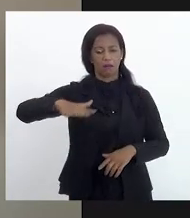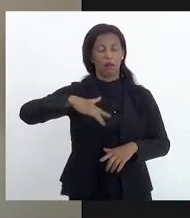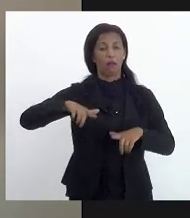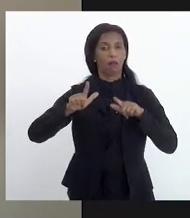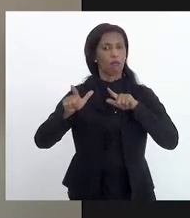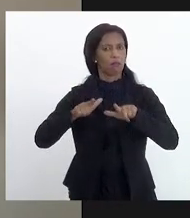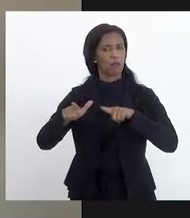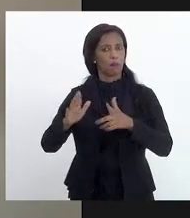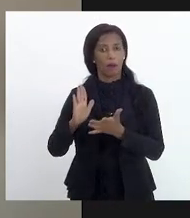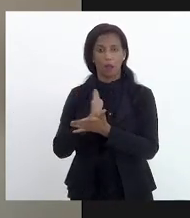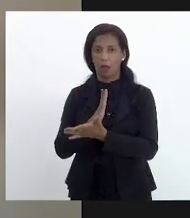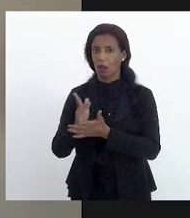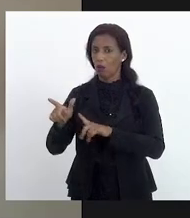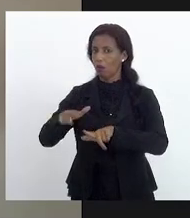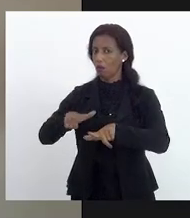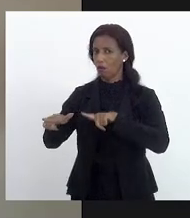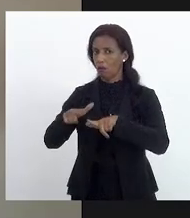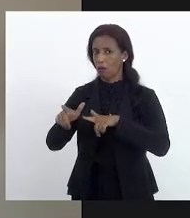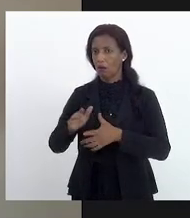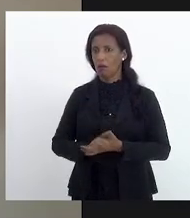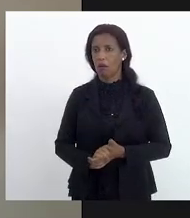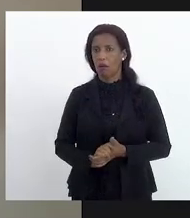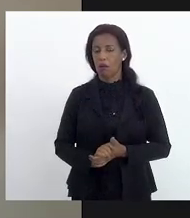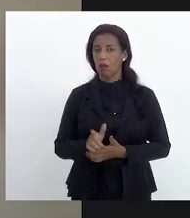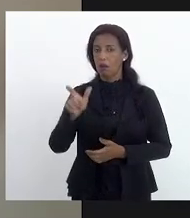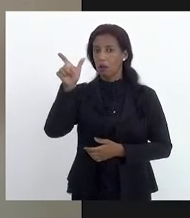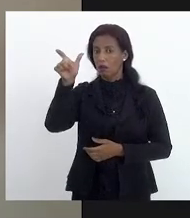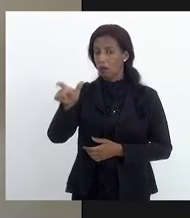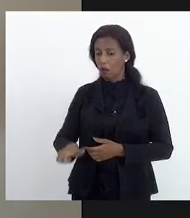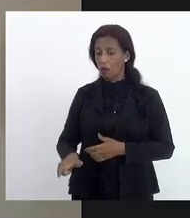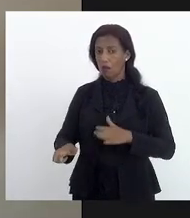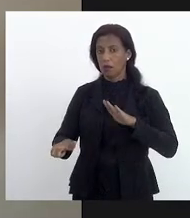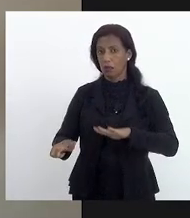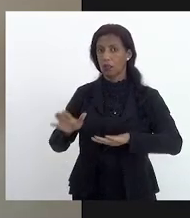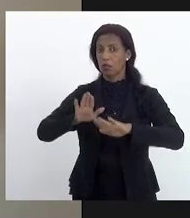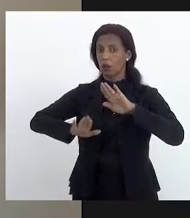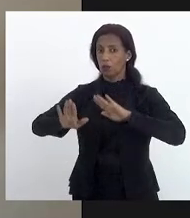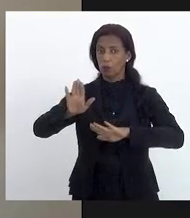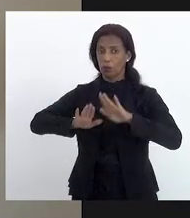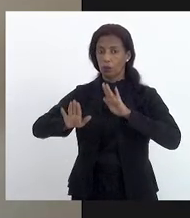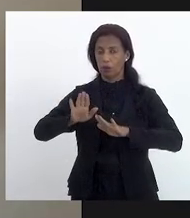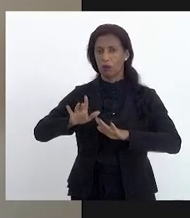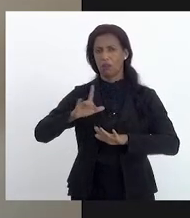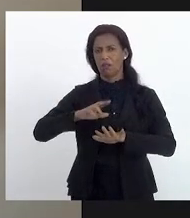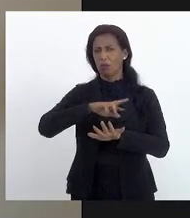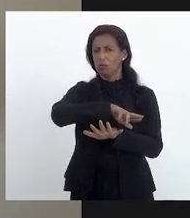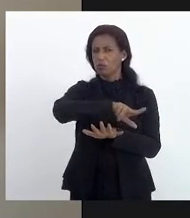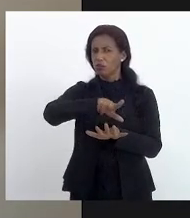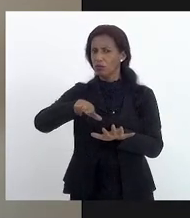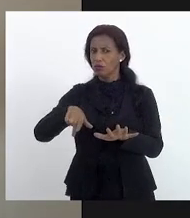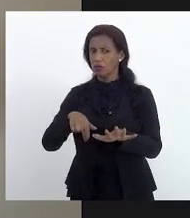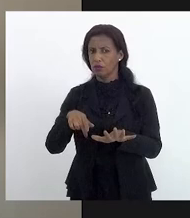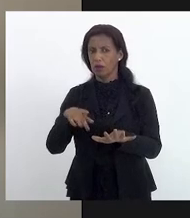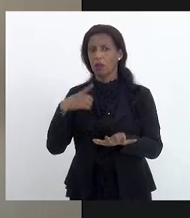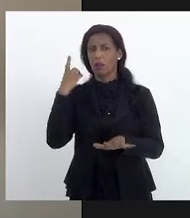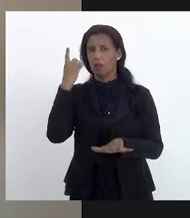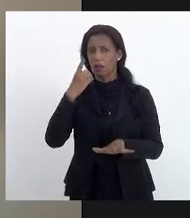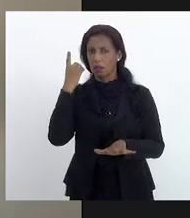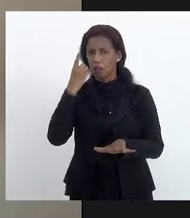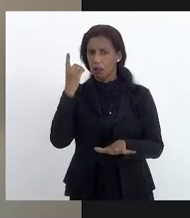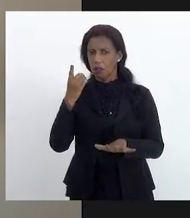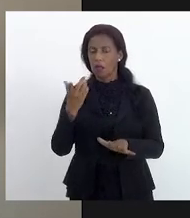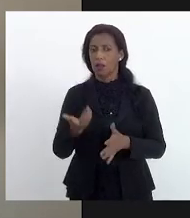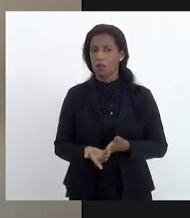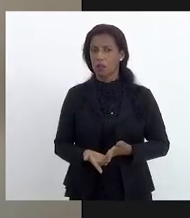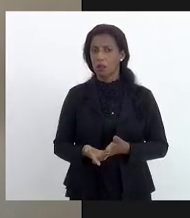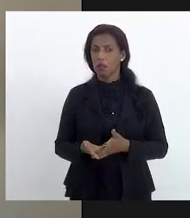algumas brincadeiras, a integridade da maioria. Nós temos diversos deputados que estão nessa legislatura, que